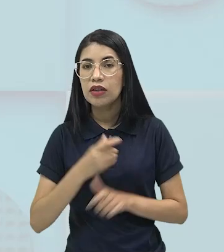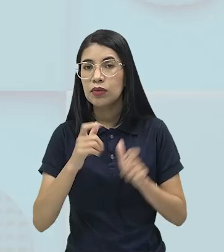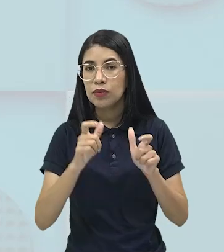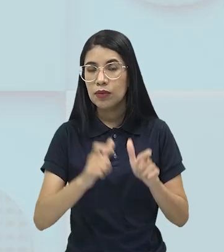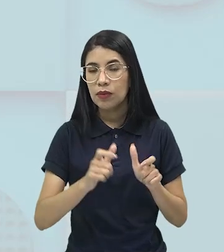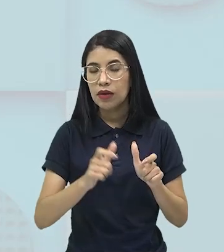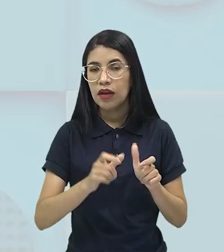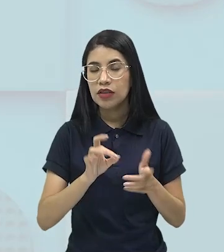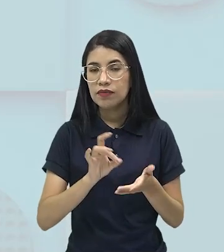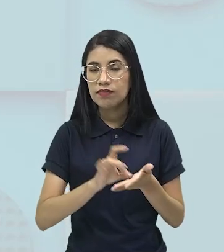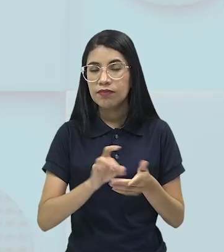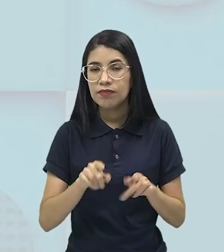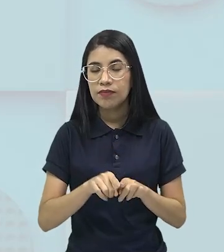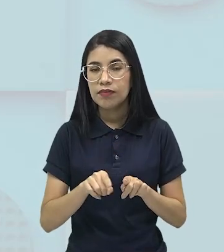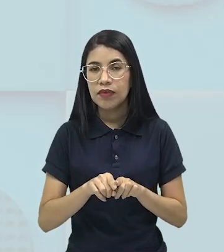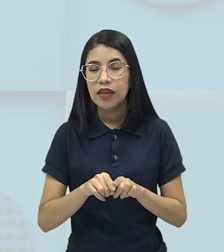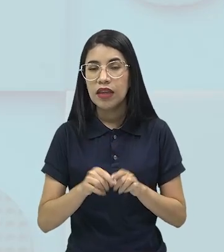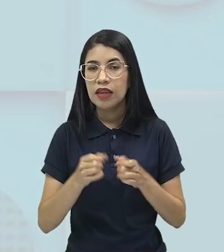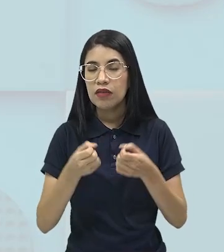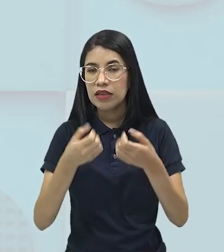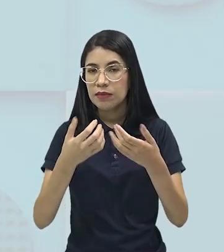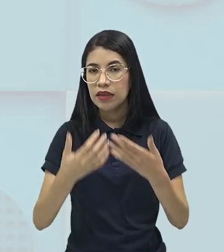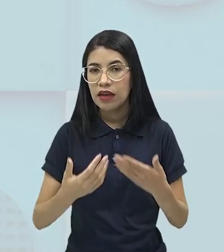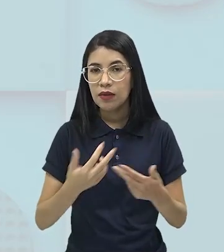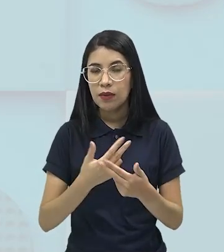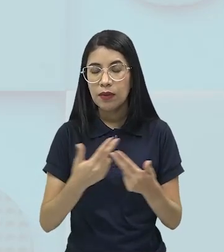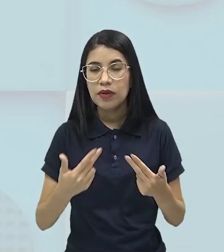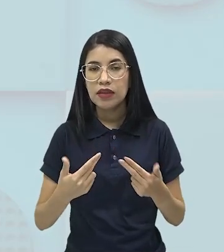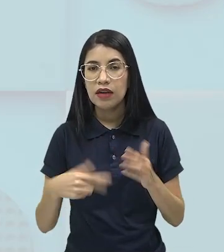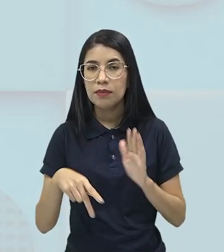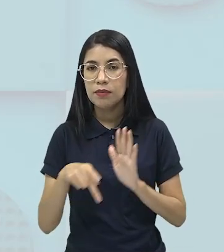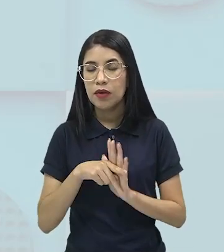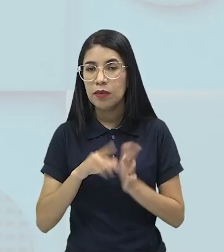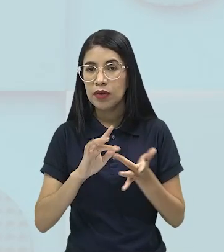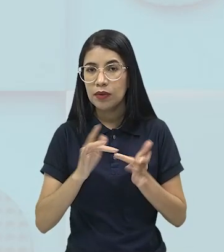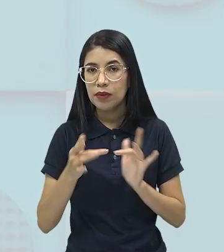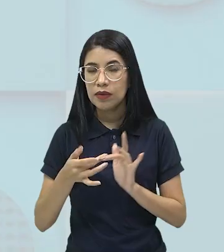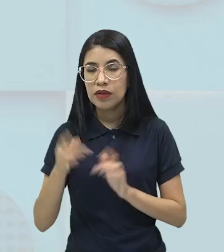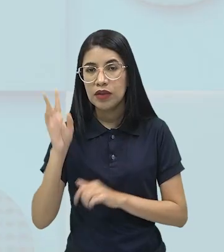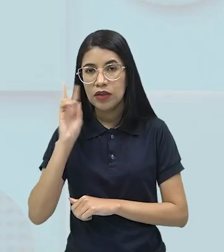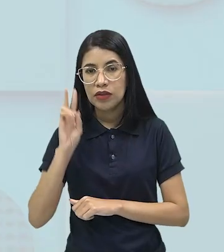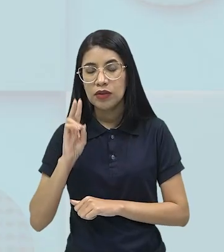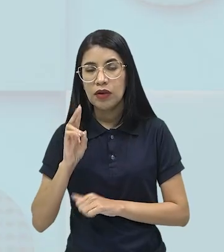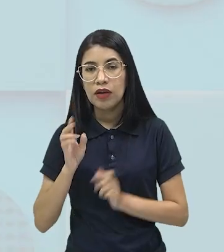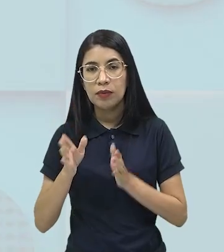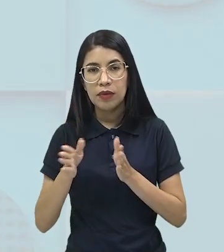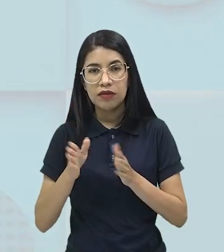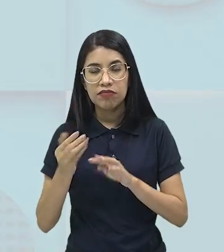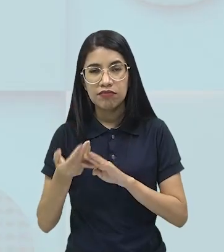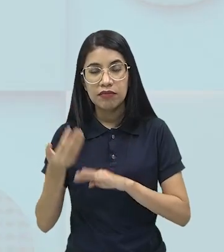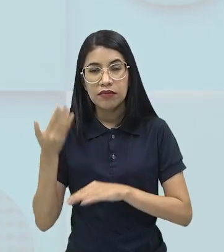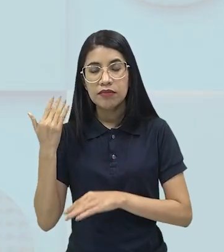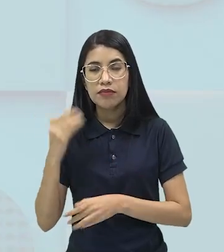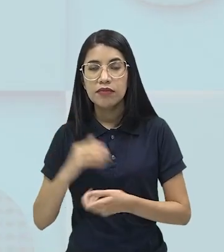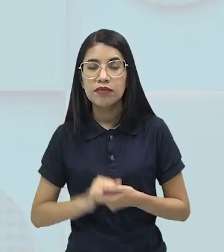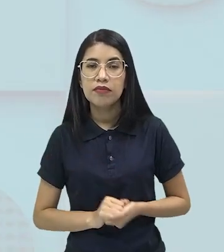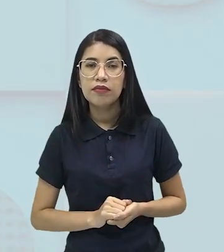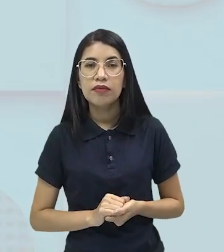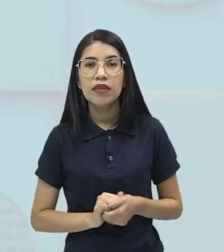contar coisas que faziam parte de um contexto histórico de uma determinada época. Então, ele